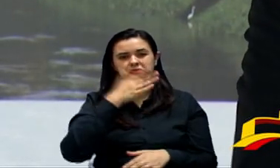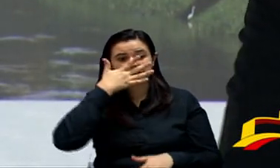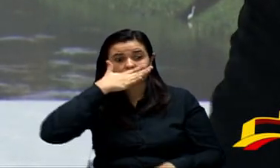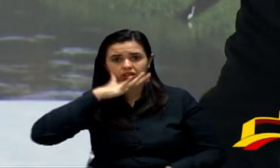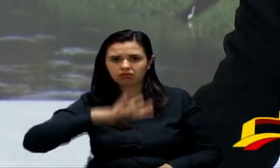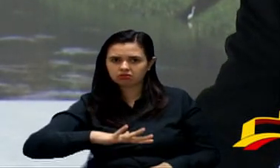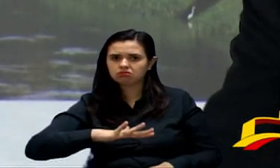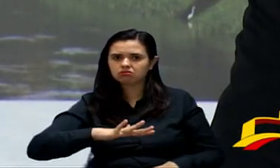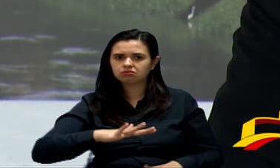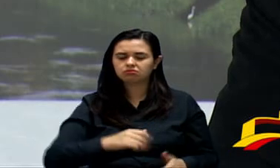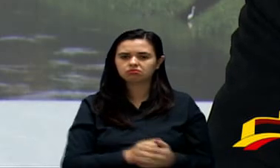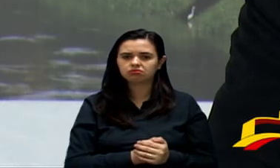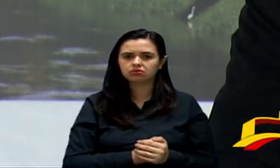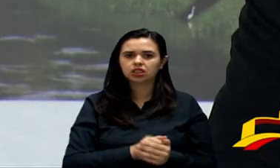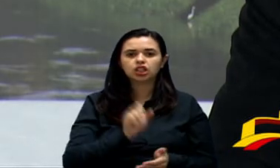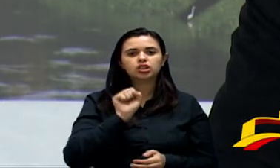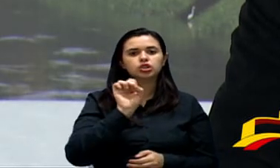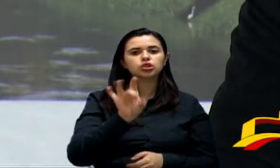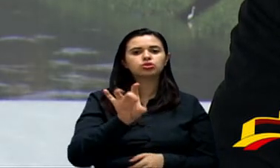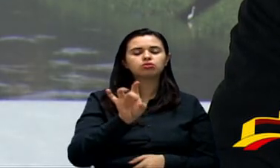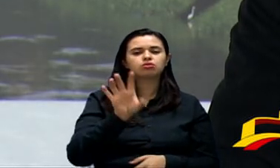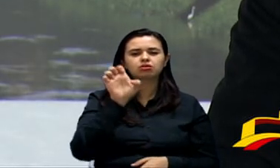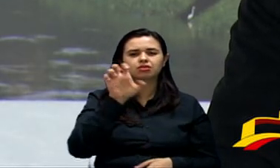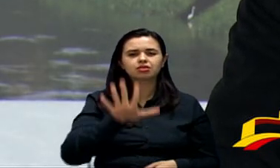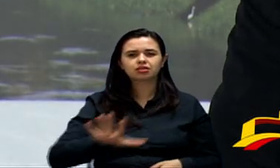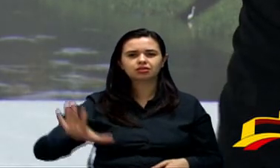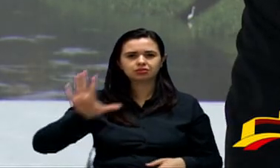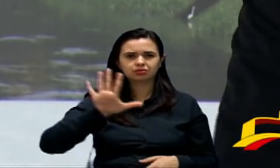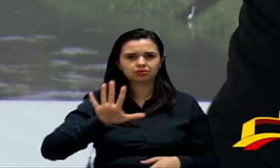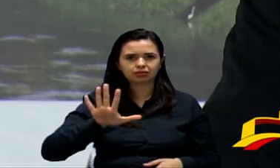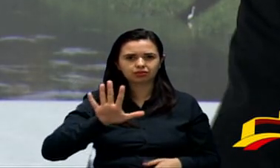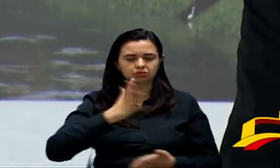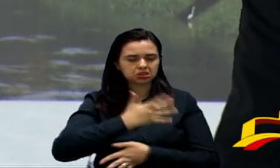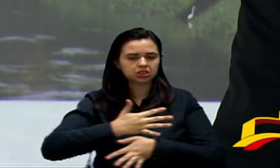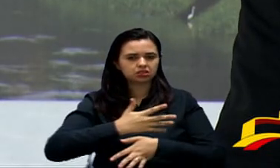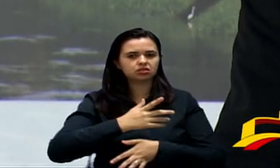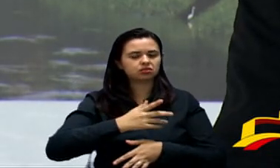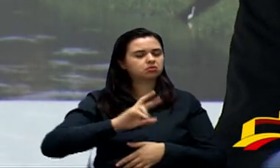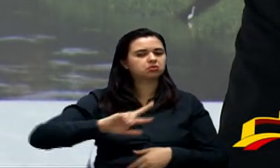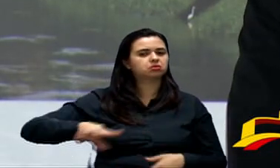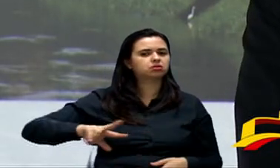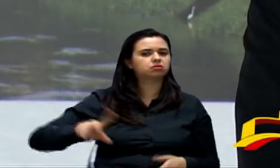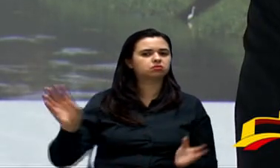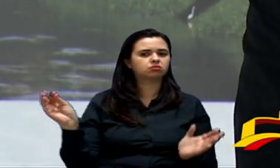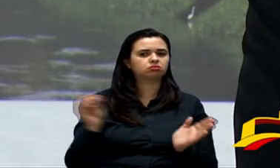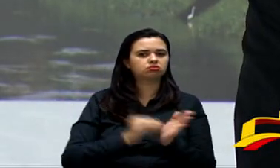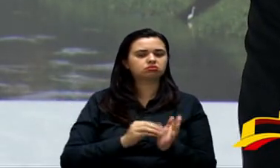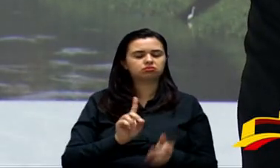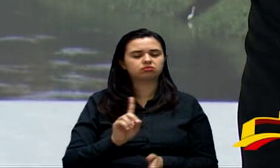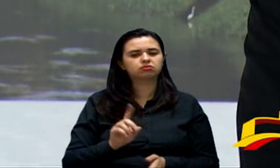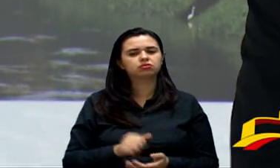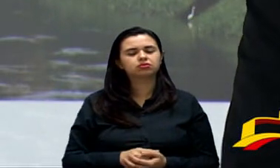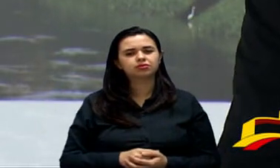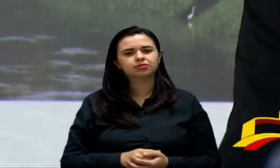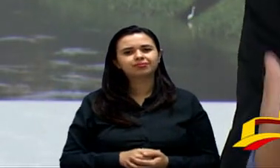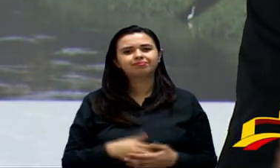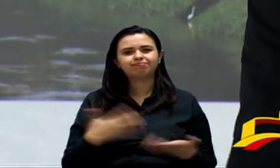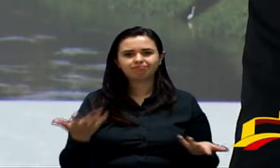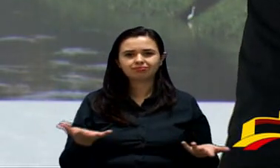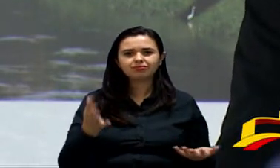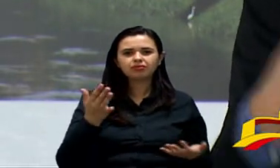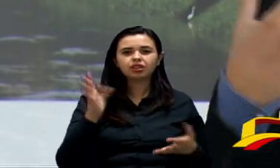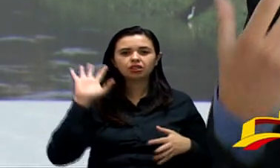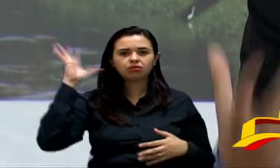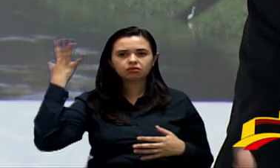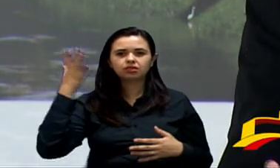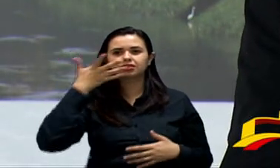está incluídas as municipais. O que acontece? Quando existe essa proximidade, esse contato com as